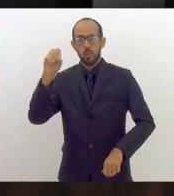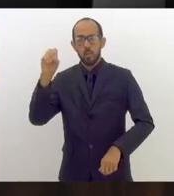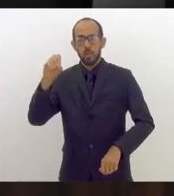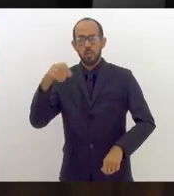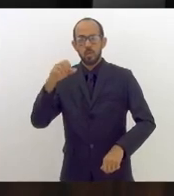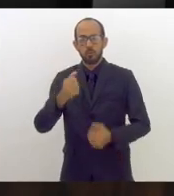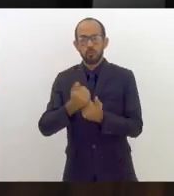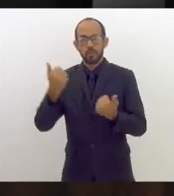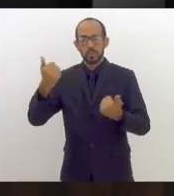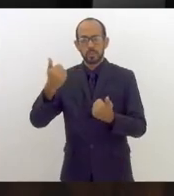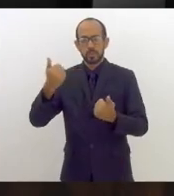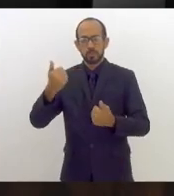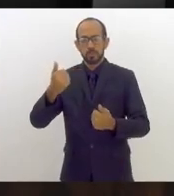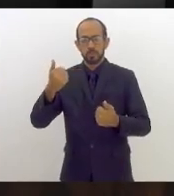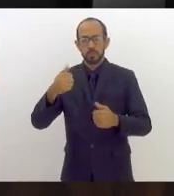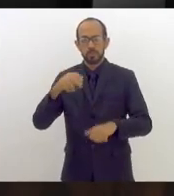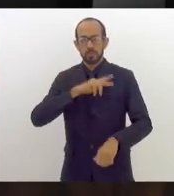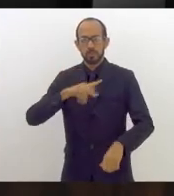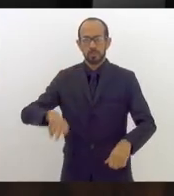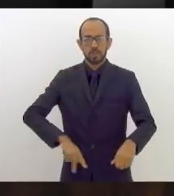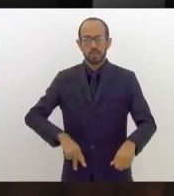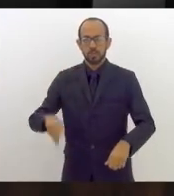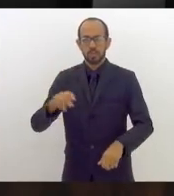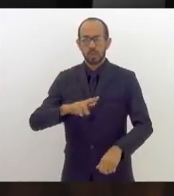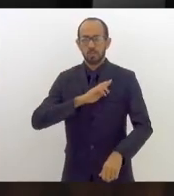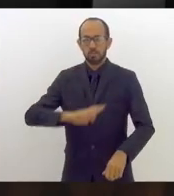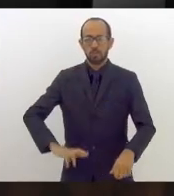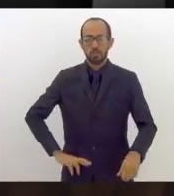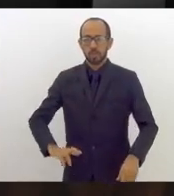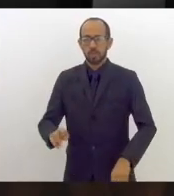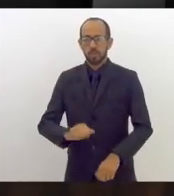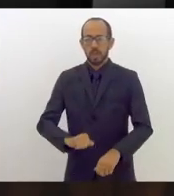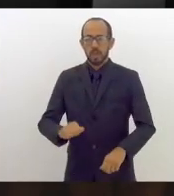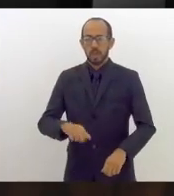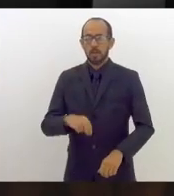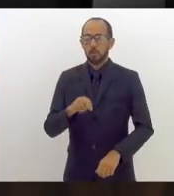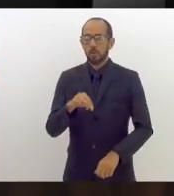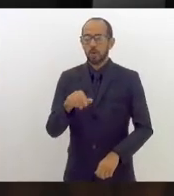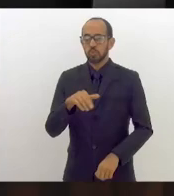é um prazer recebê-lo em nossa casa vice-presidente